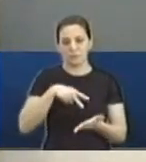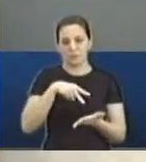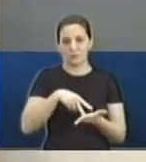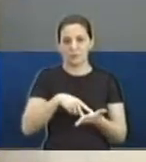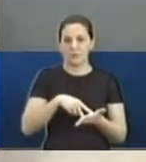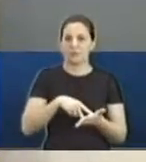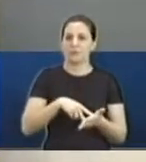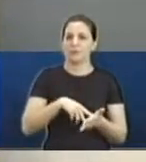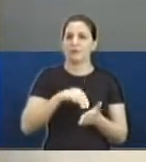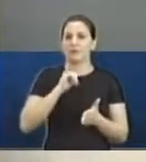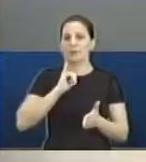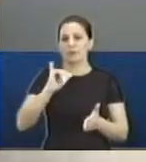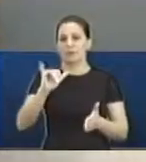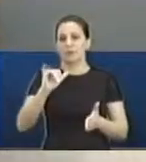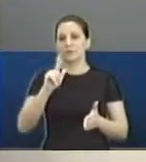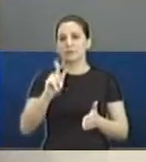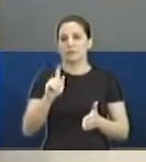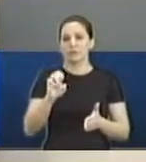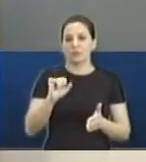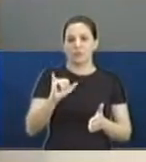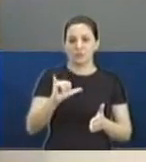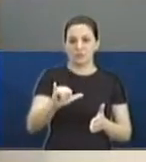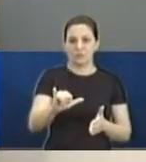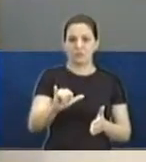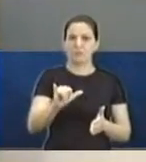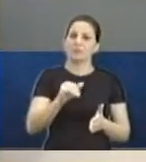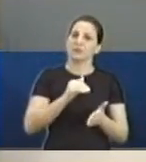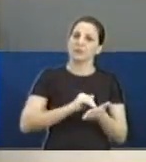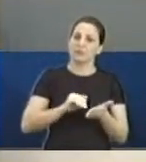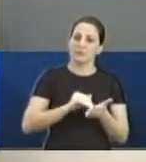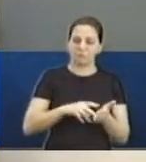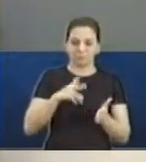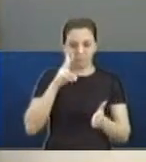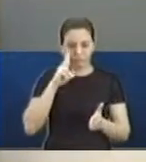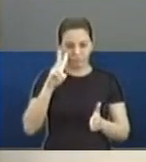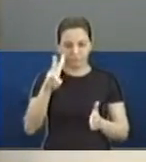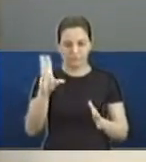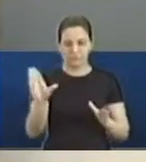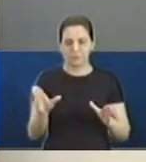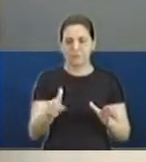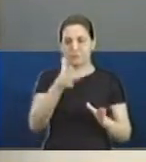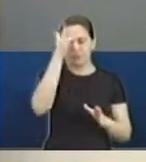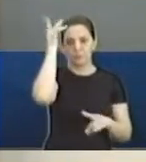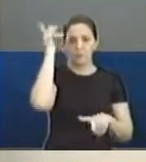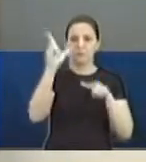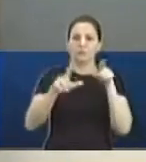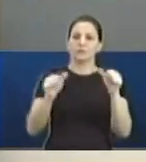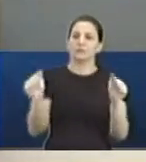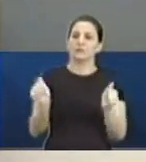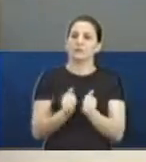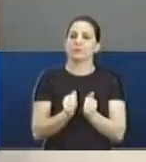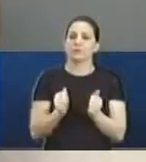mandar um alô ao vereador gêra sabonete secretário e salinas assistindo a todos os servidores